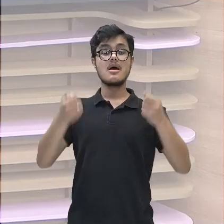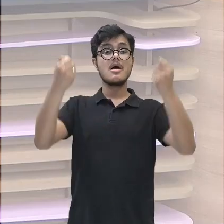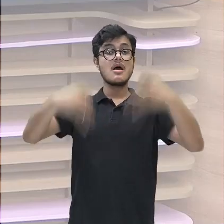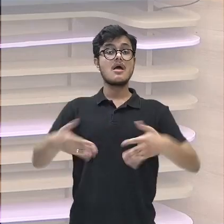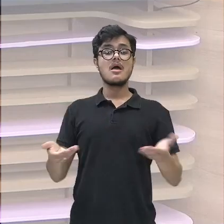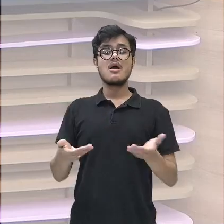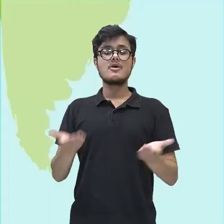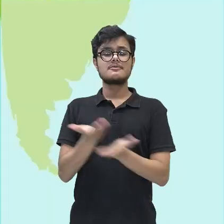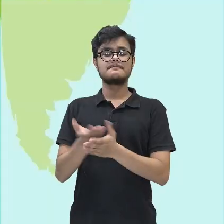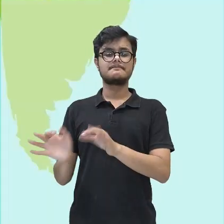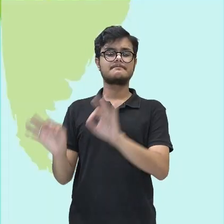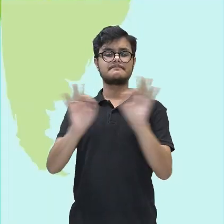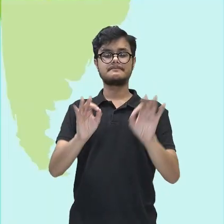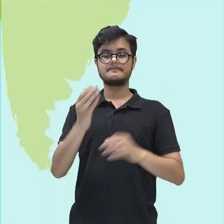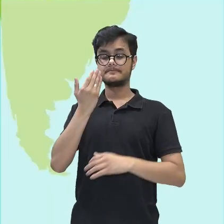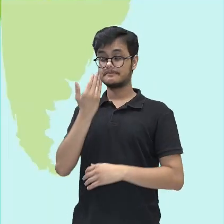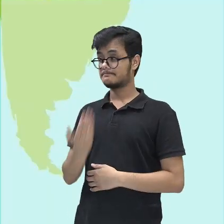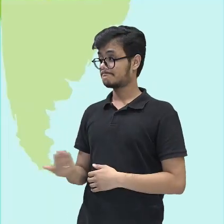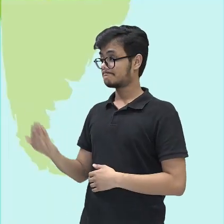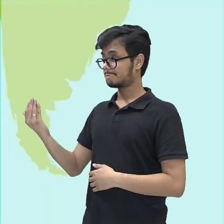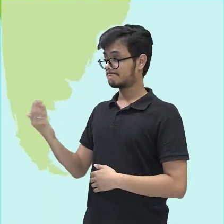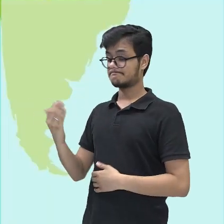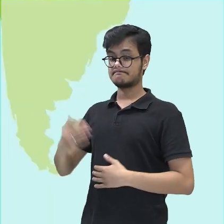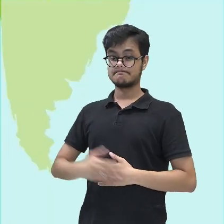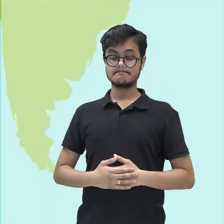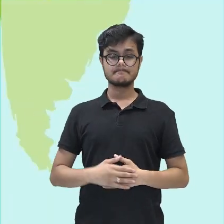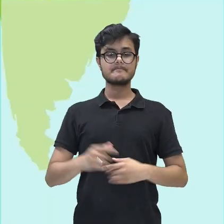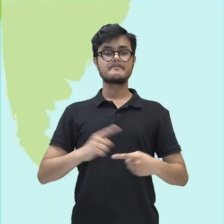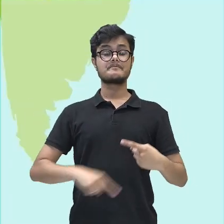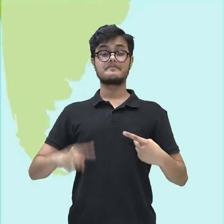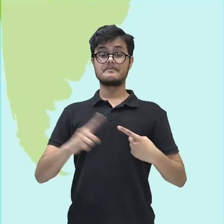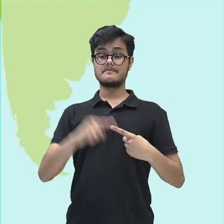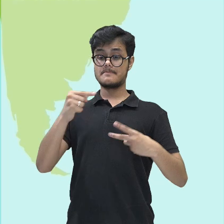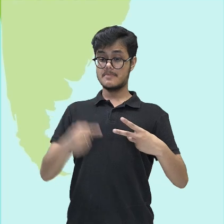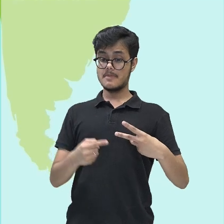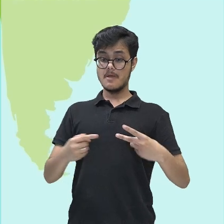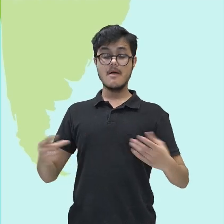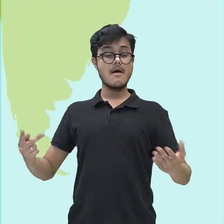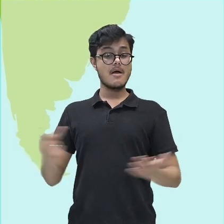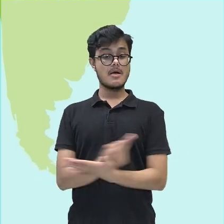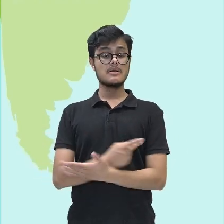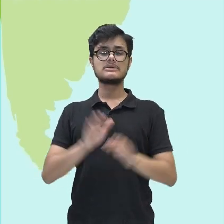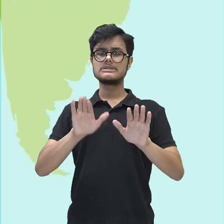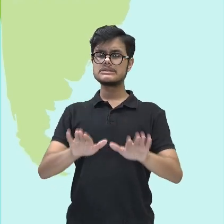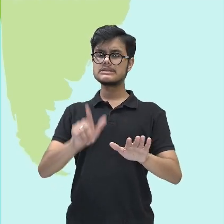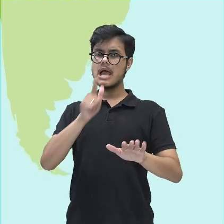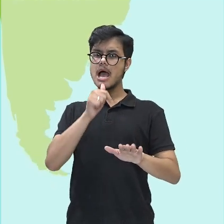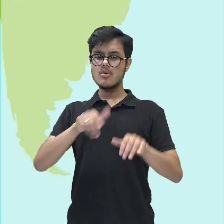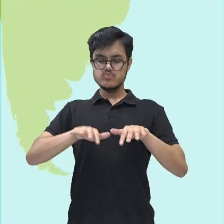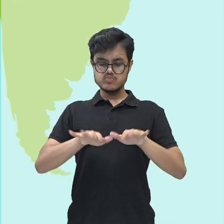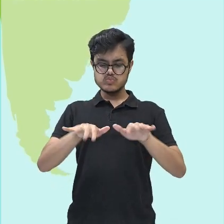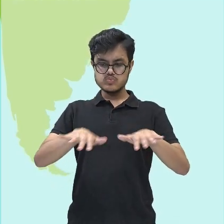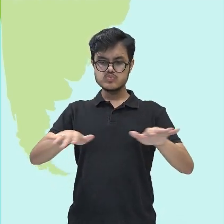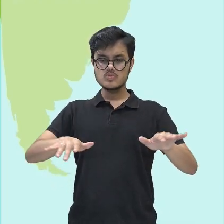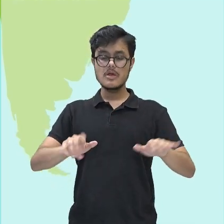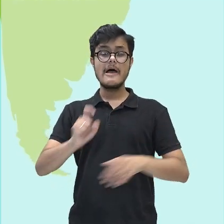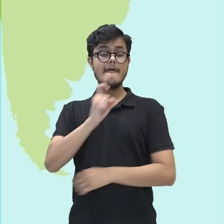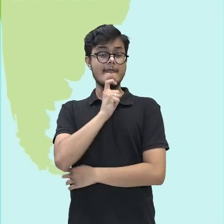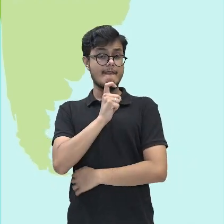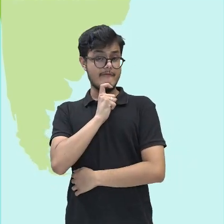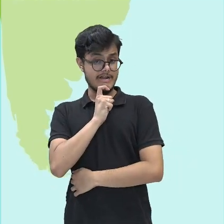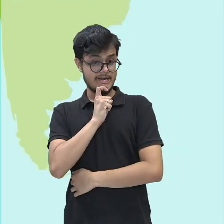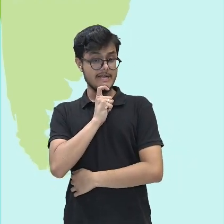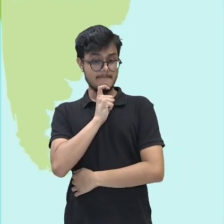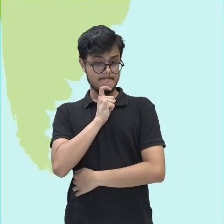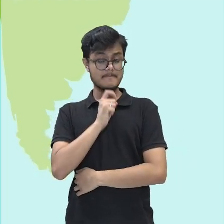nesse VT. Sem a ocorrência de El Niño e Laninha, observam-se águas superficiais mais frias na região do